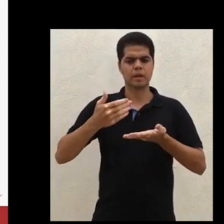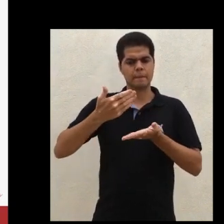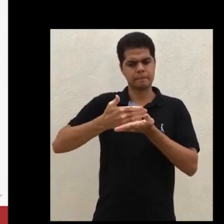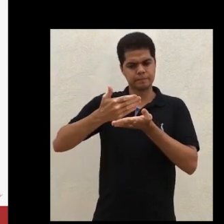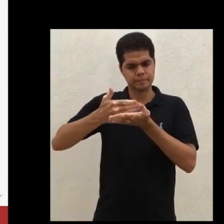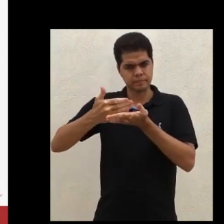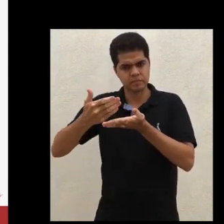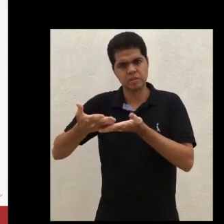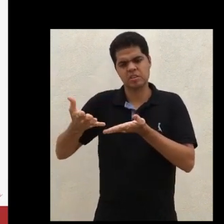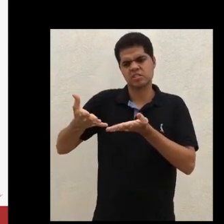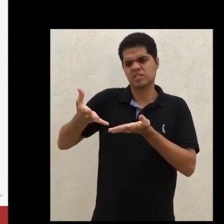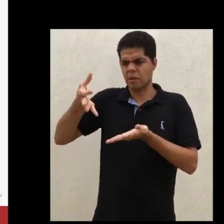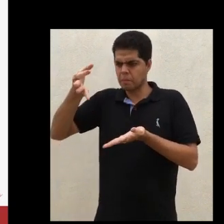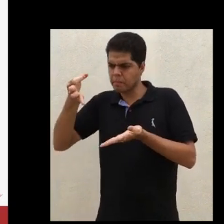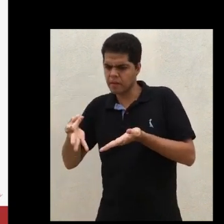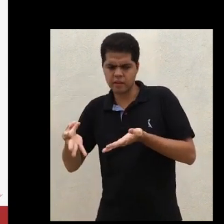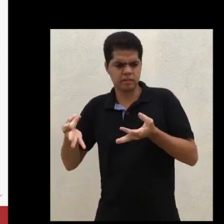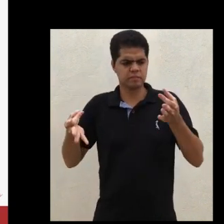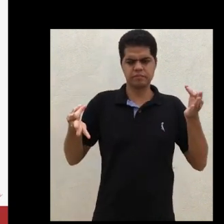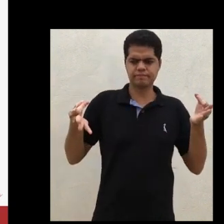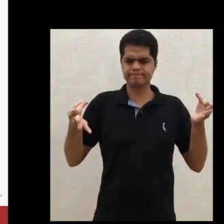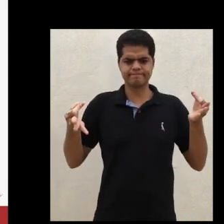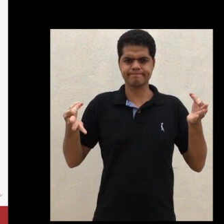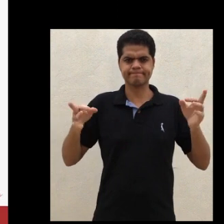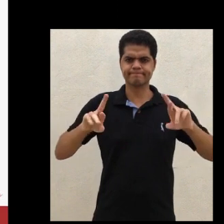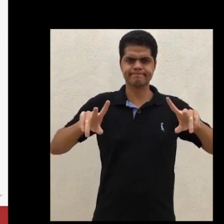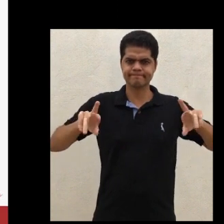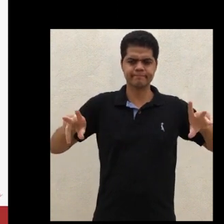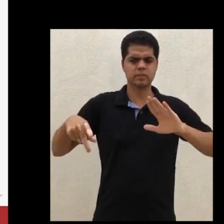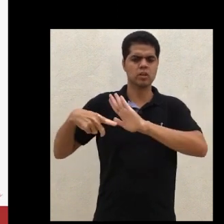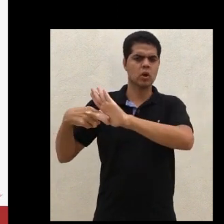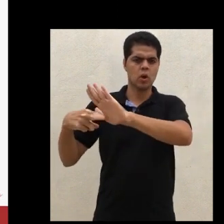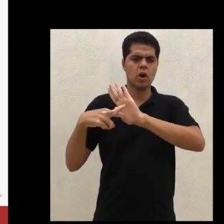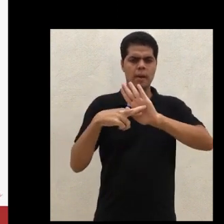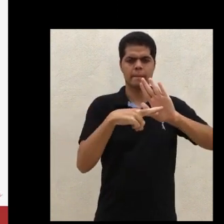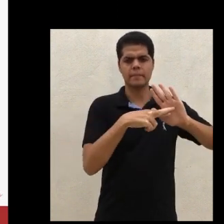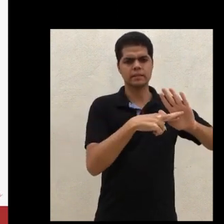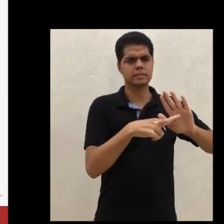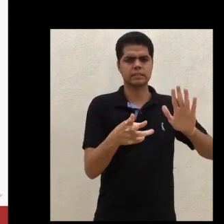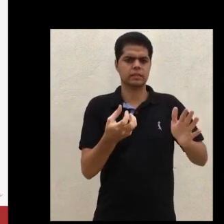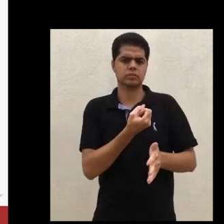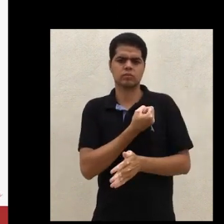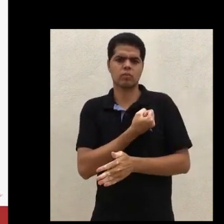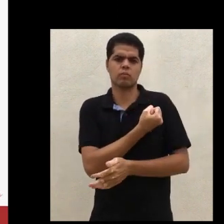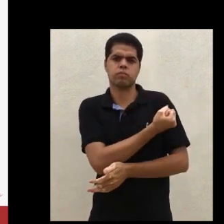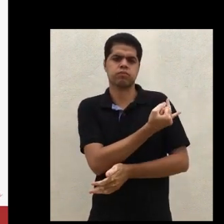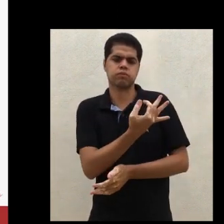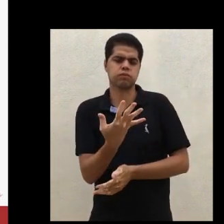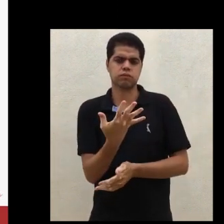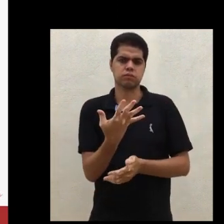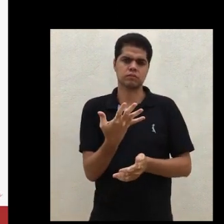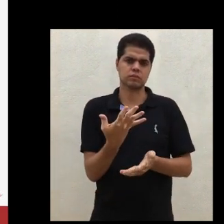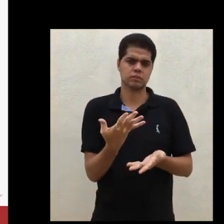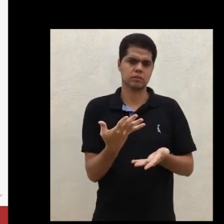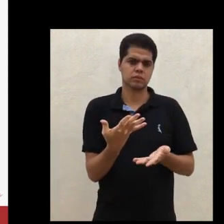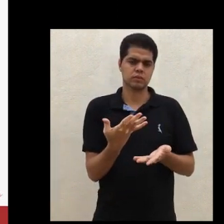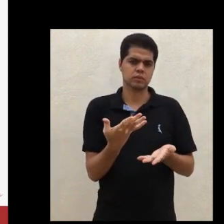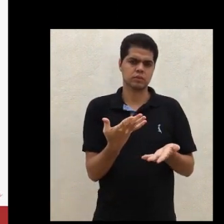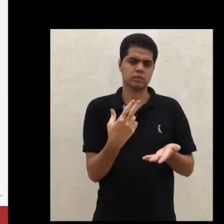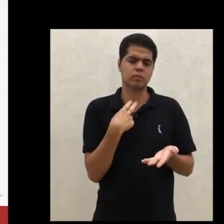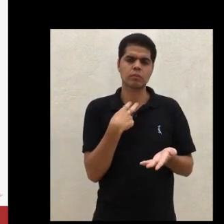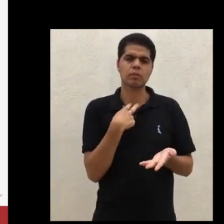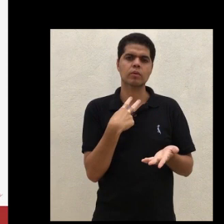Muitas informações que são imprecisas ou que não podem ser representadas exatamente com valores numéricos, tá?